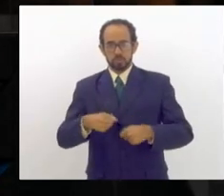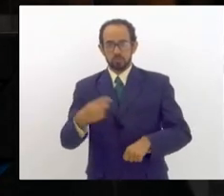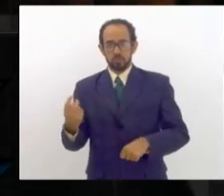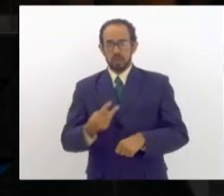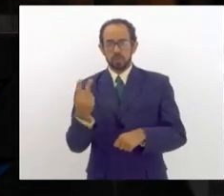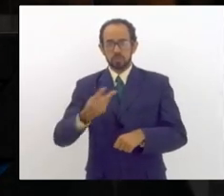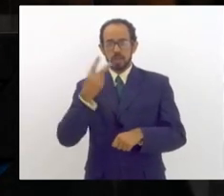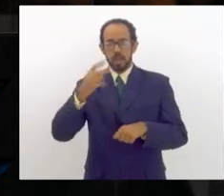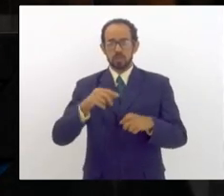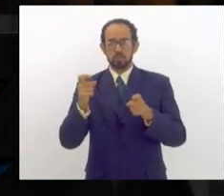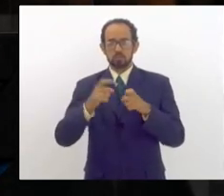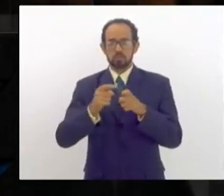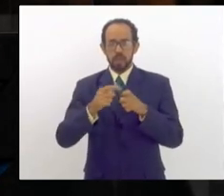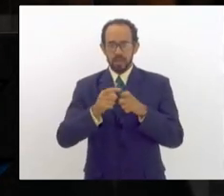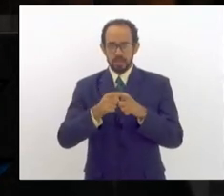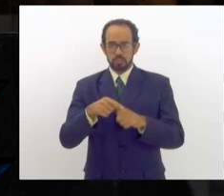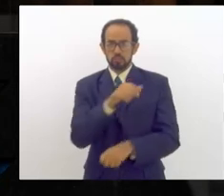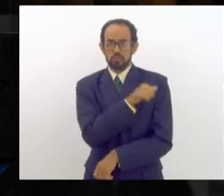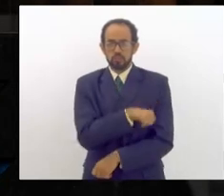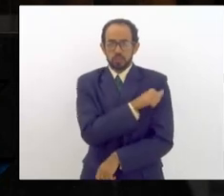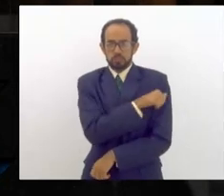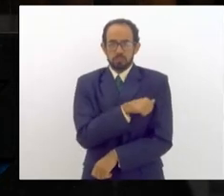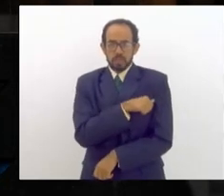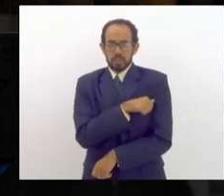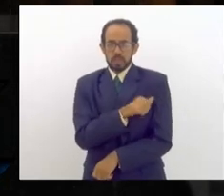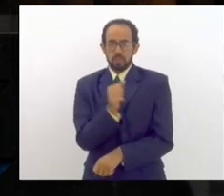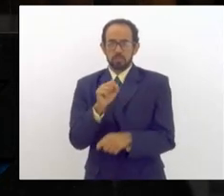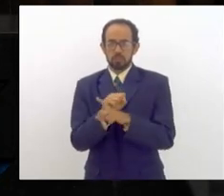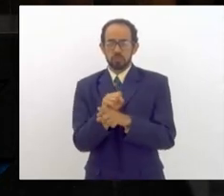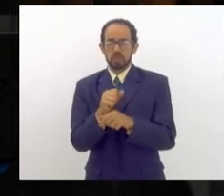médicos enfermeiros assistentes cuidadores